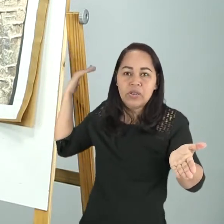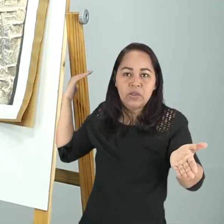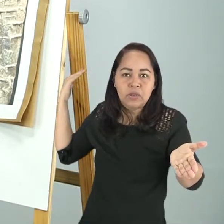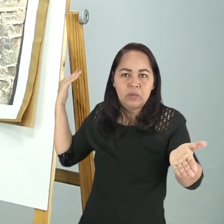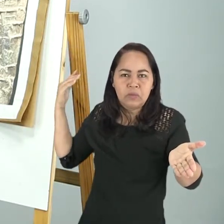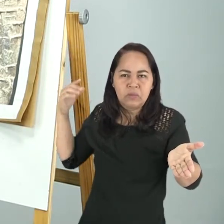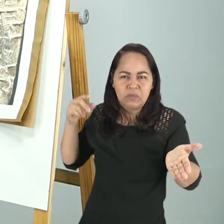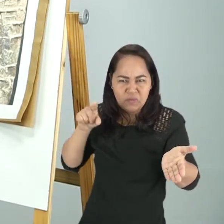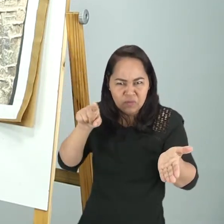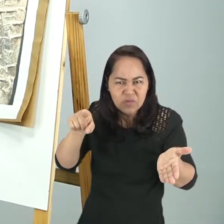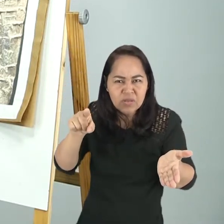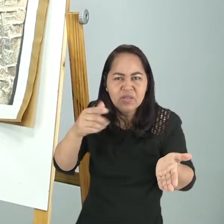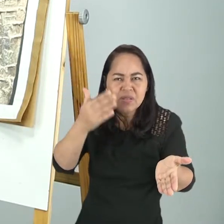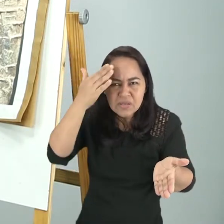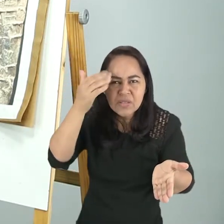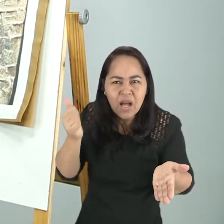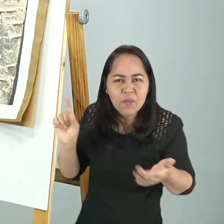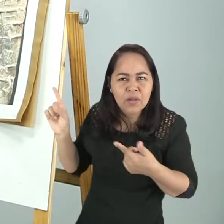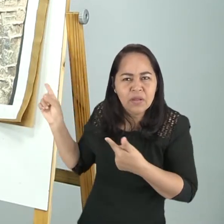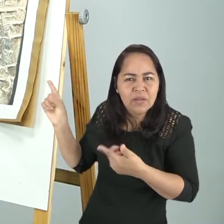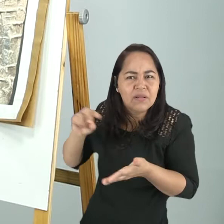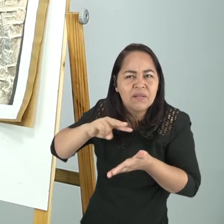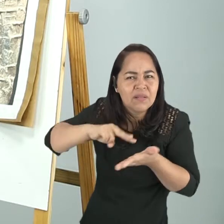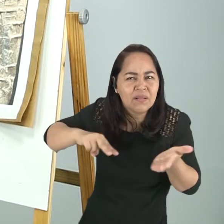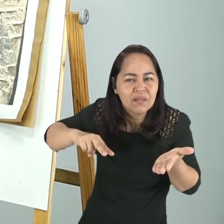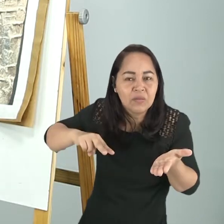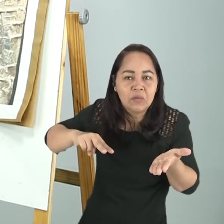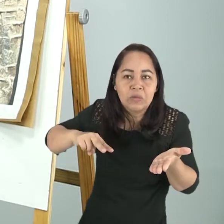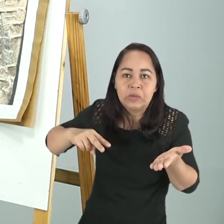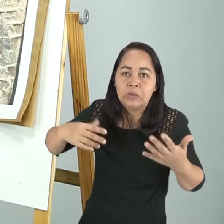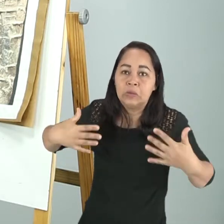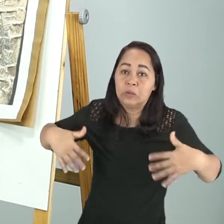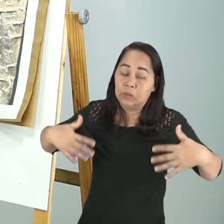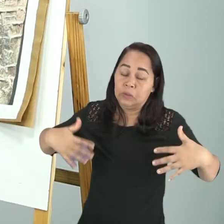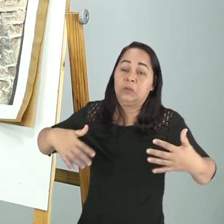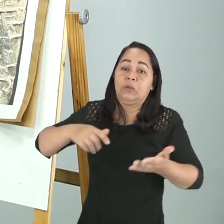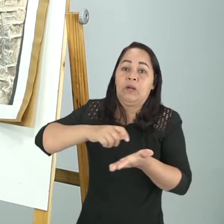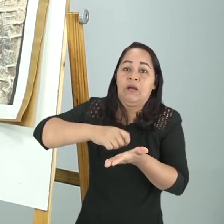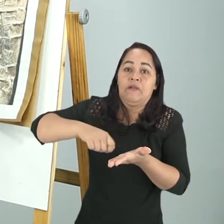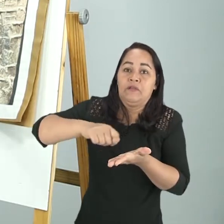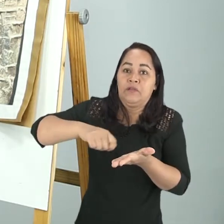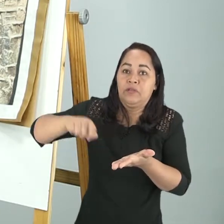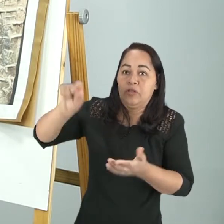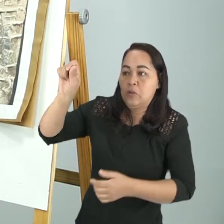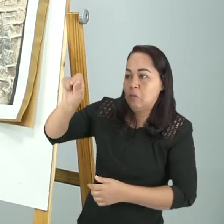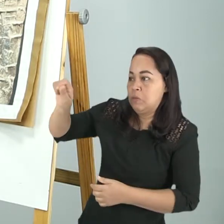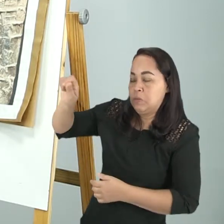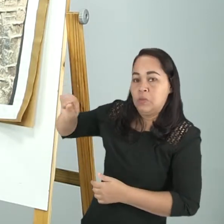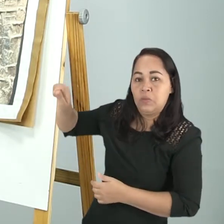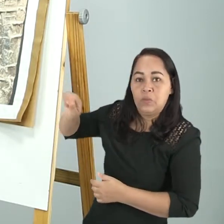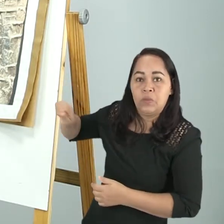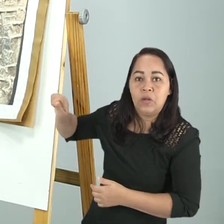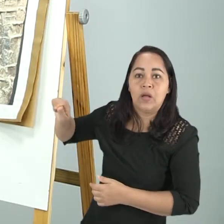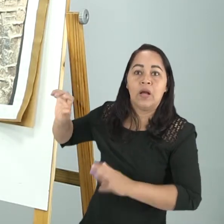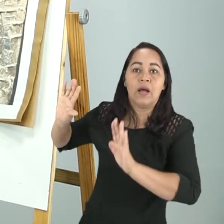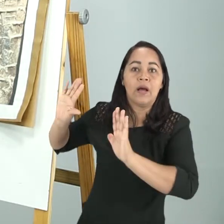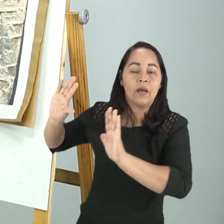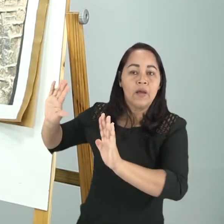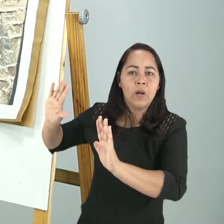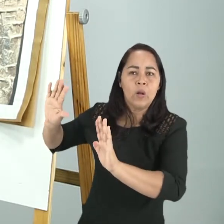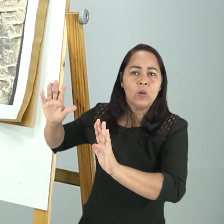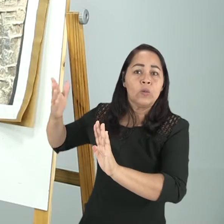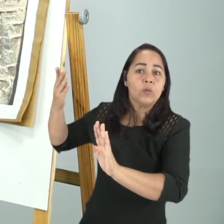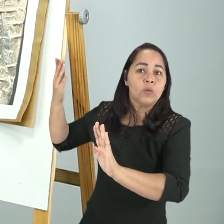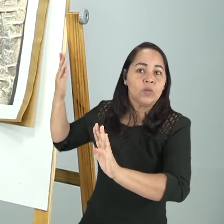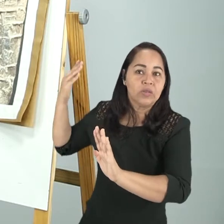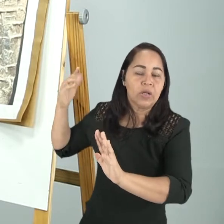Eu não consigo. Só que eles falavam que isso aqui era vindo de quê? Vindo de crença, vindo de deuses. Eram